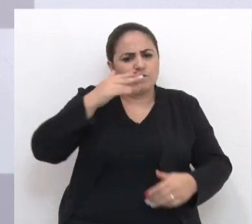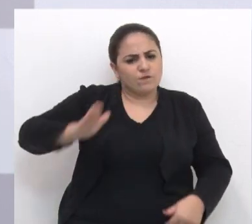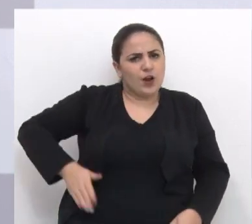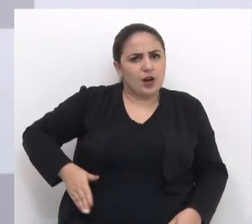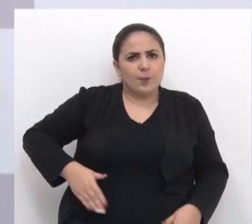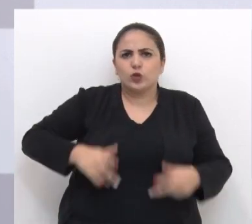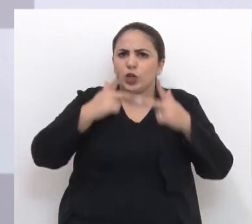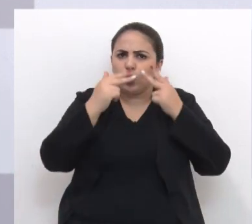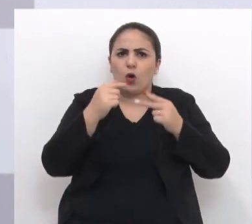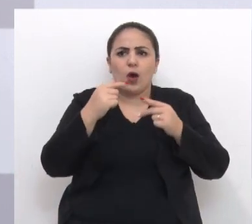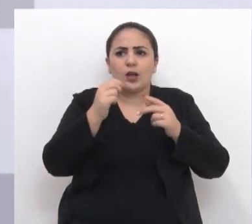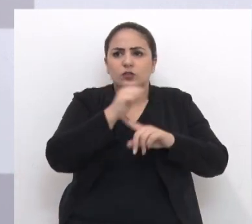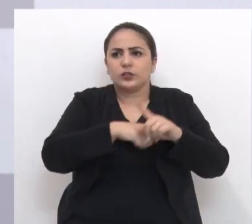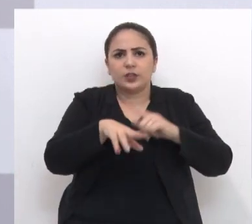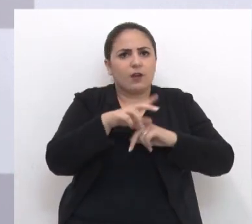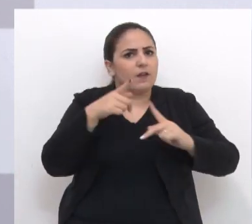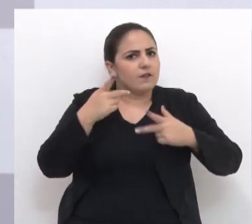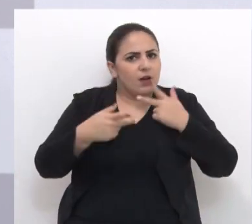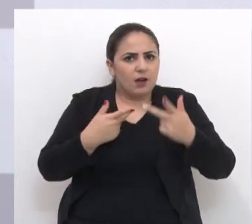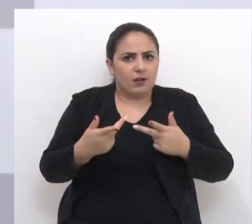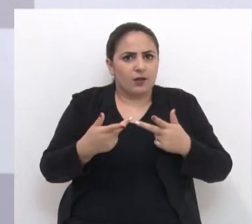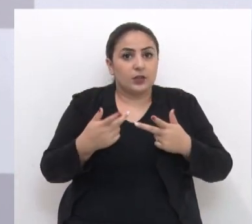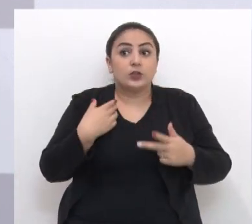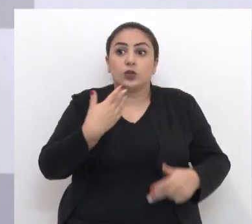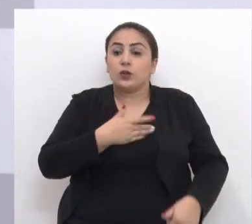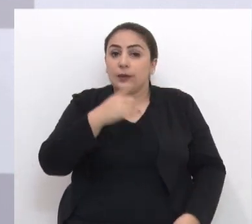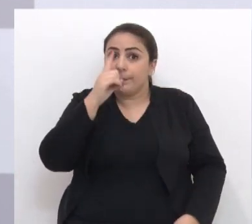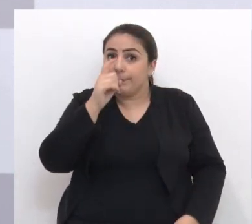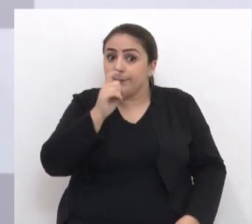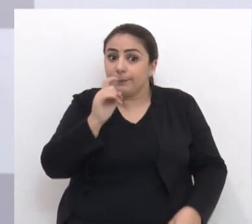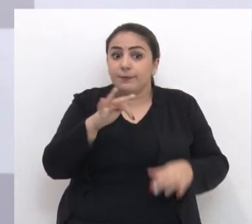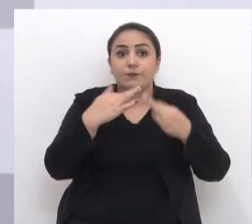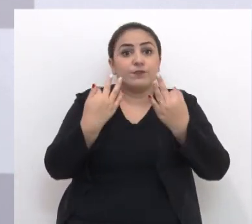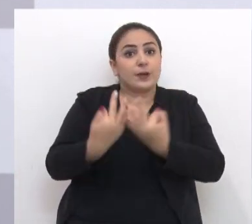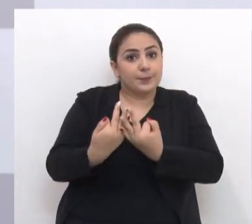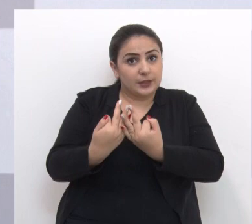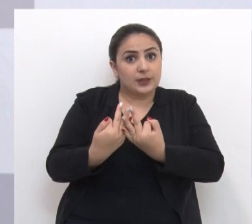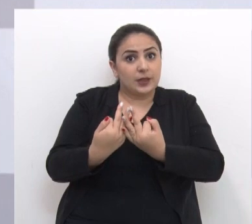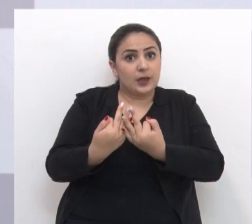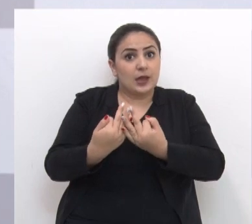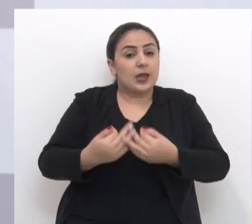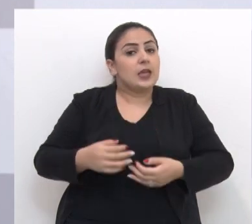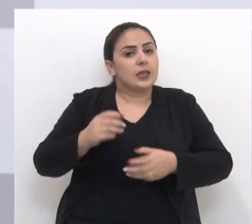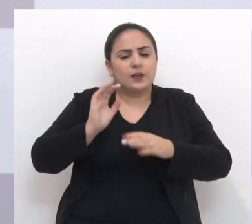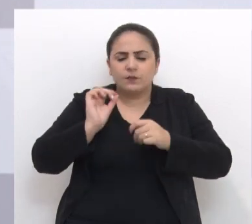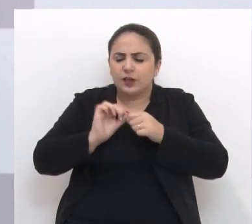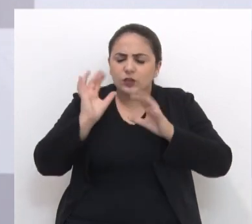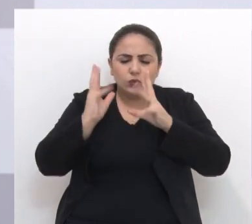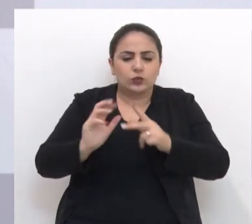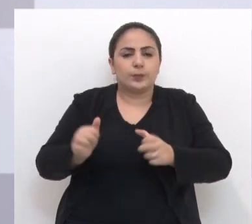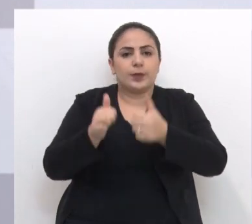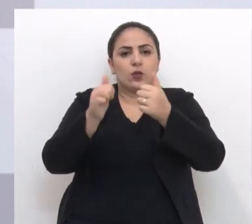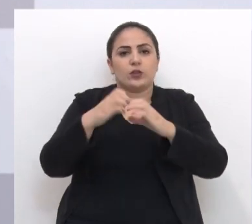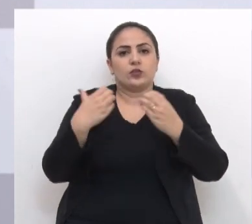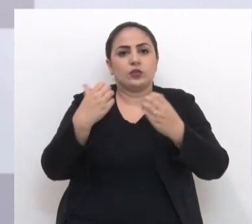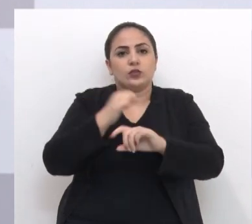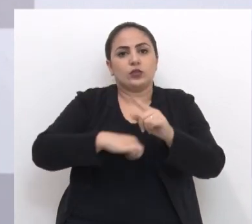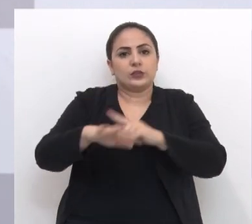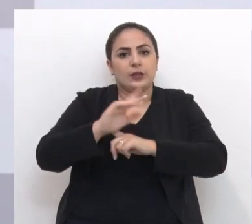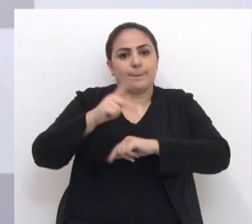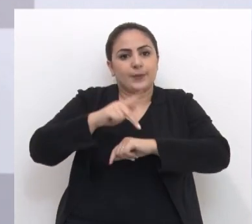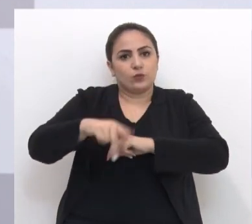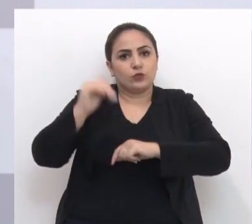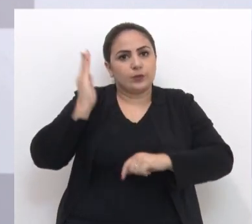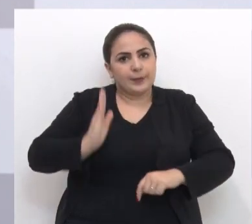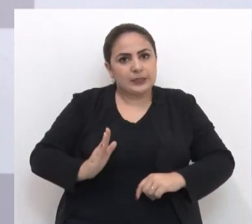vagabundo como a sociedade pinta, como as pessoas falam. Aí são pais e mães de famílias que dão o sangue para atender o melhor à sociedade de